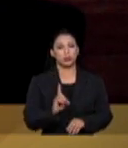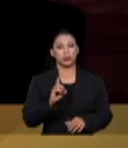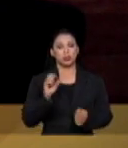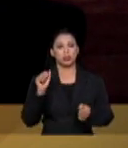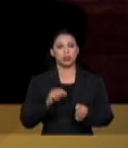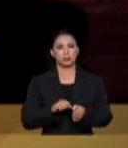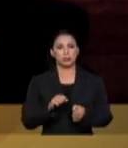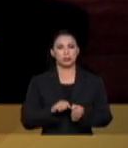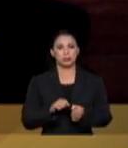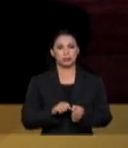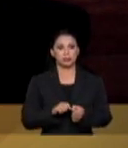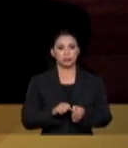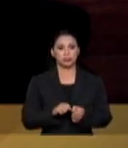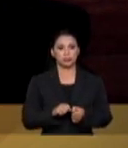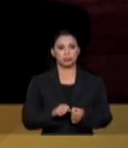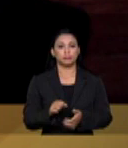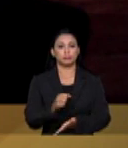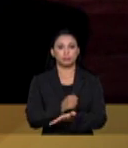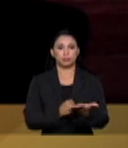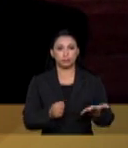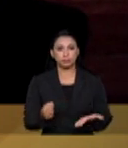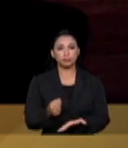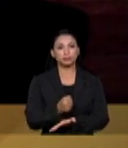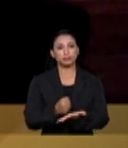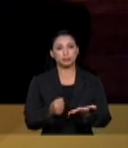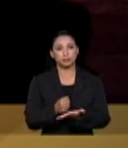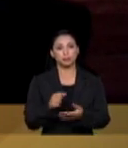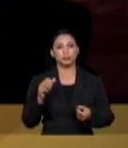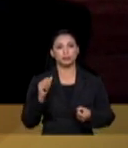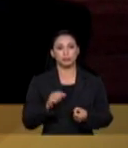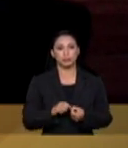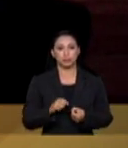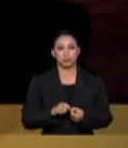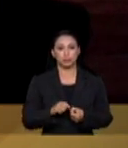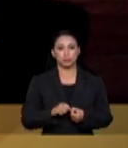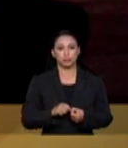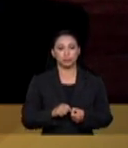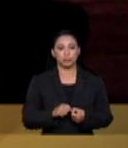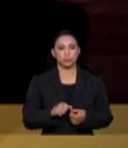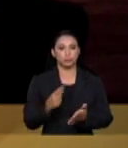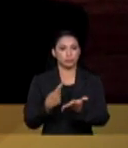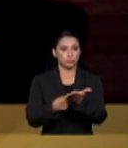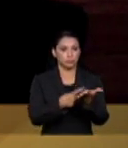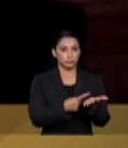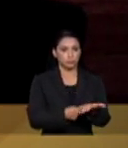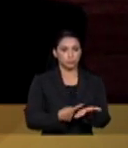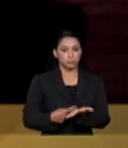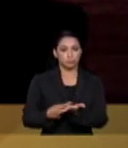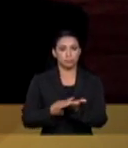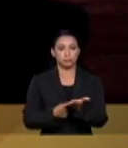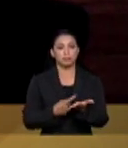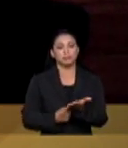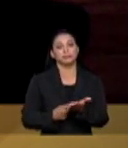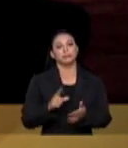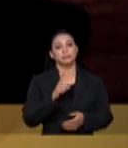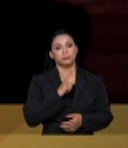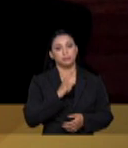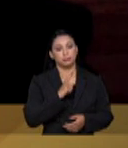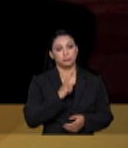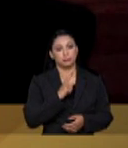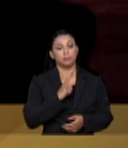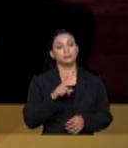do regime e dos princípios por ela adotados ou dos tratados internacionais em que a República Federativa